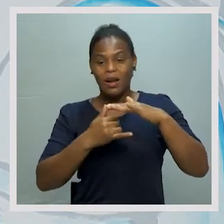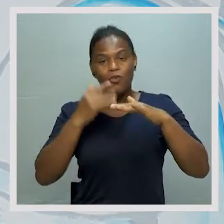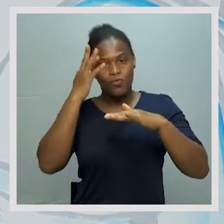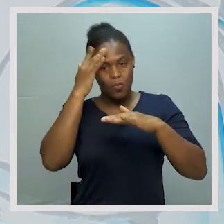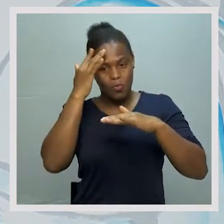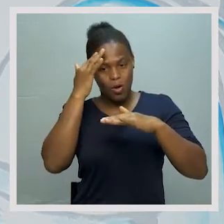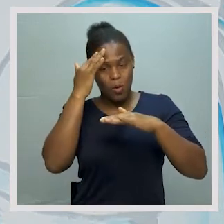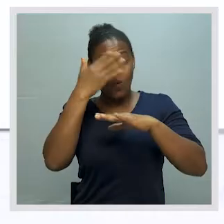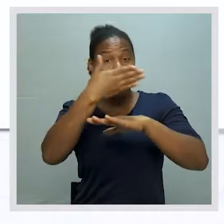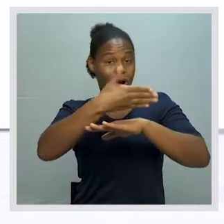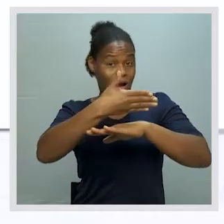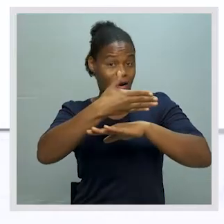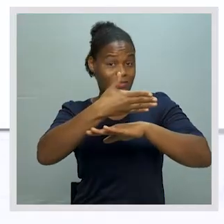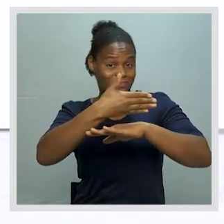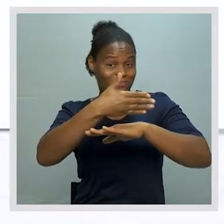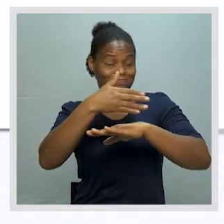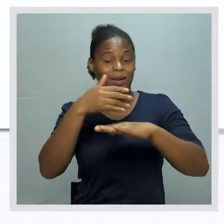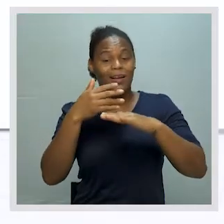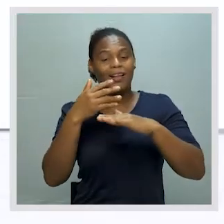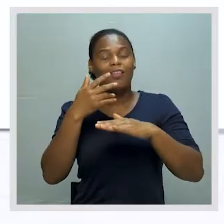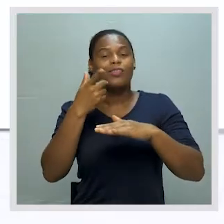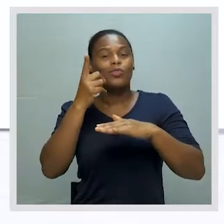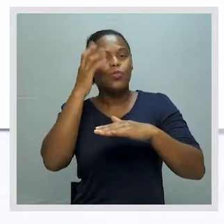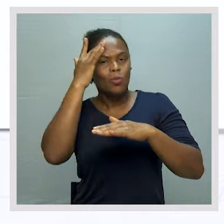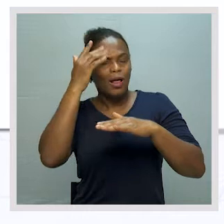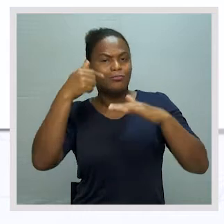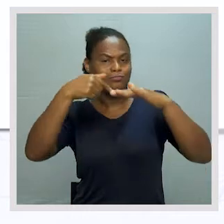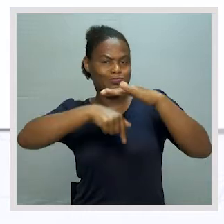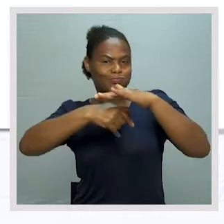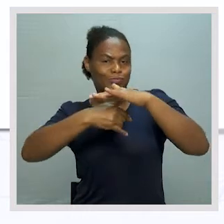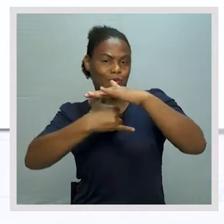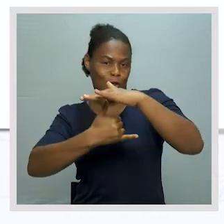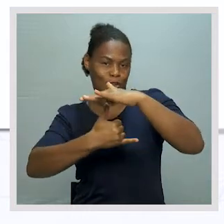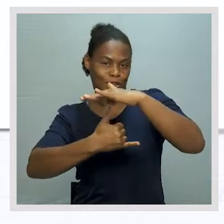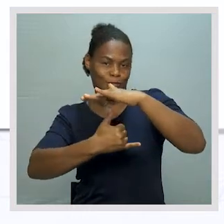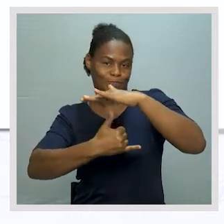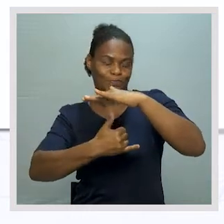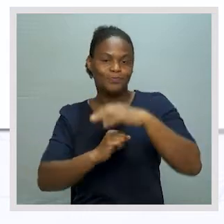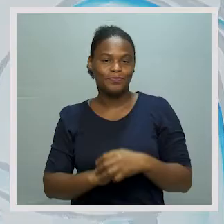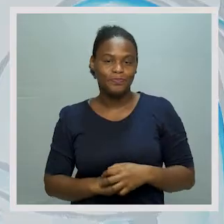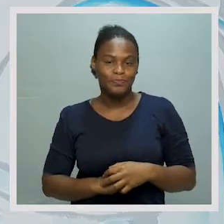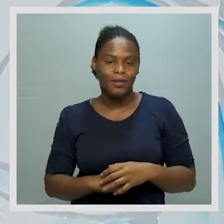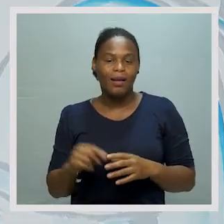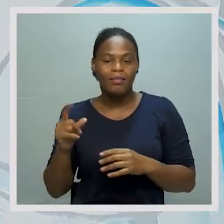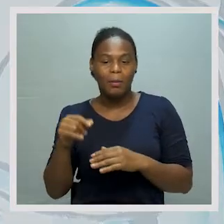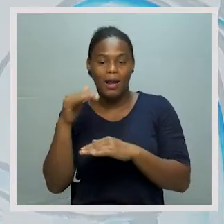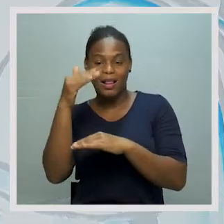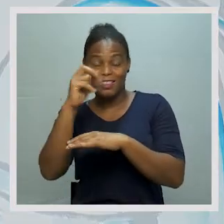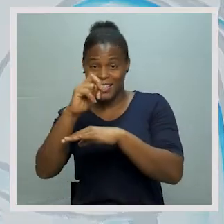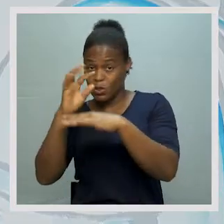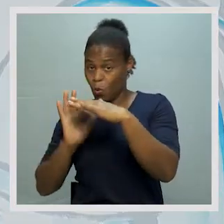numerador é o número 1. O denominador é o número 2. E na